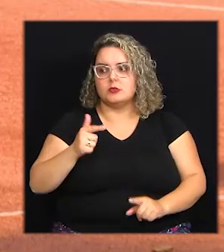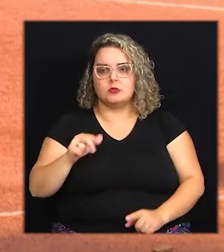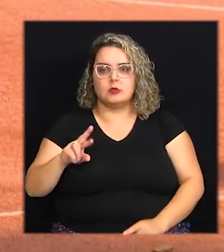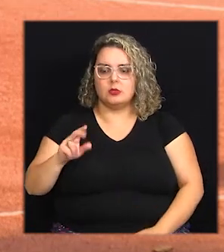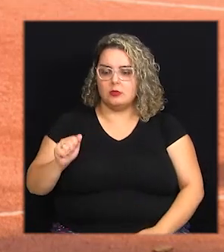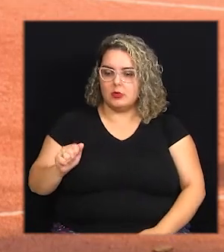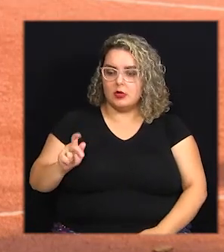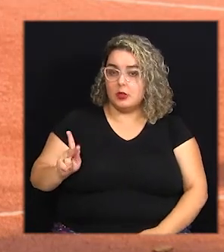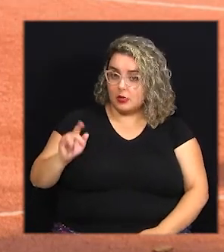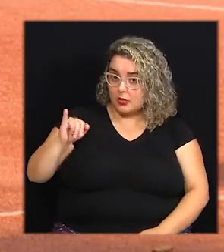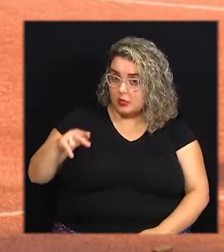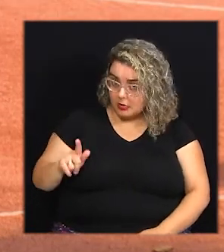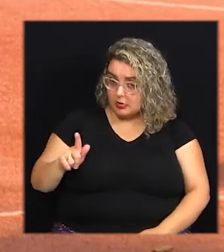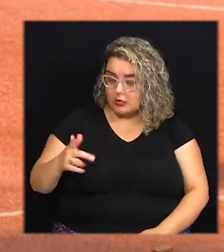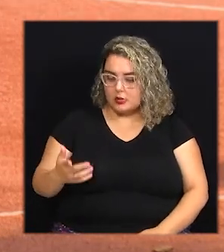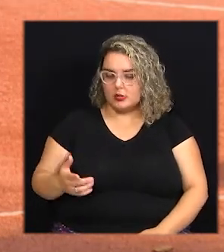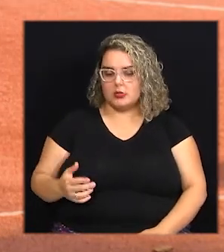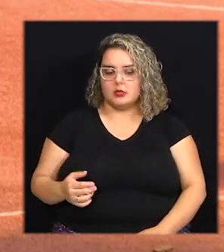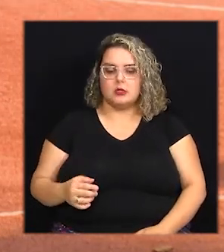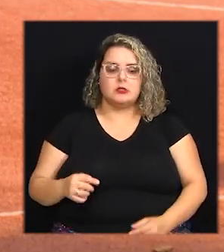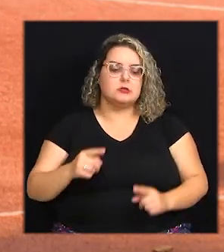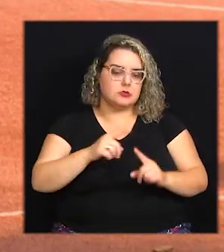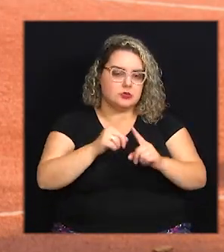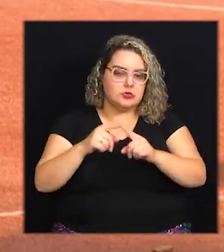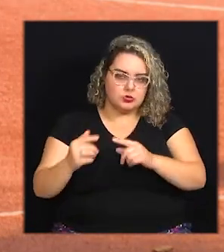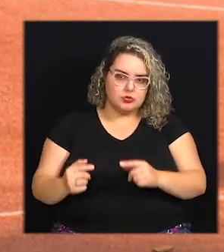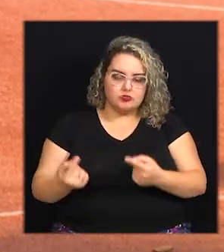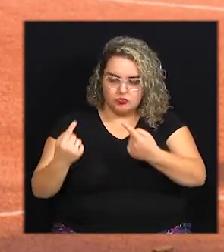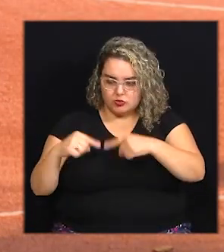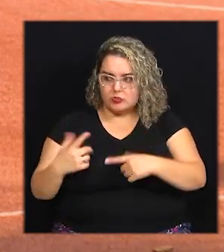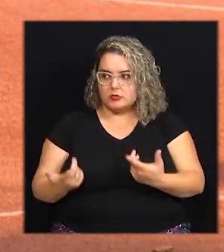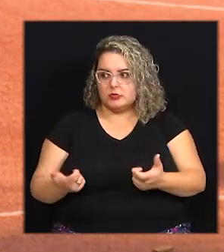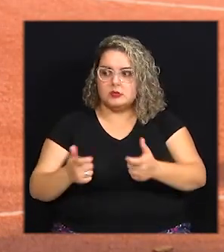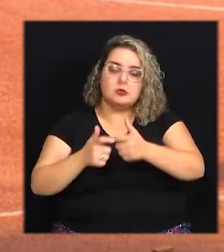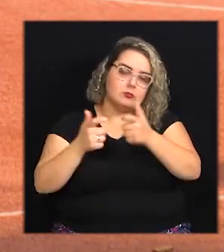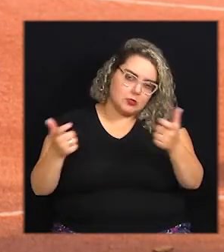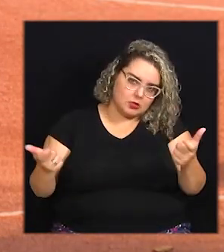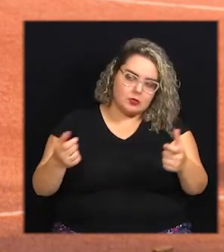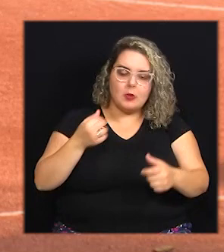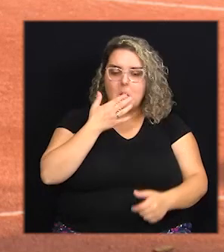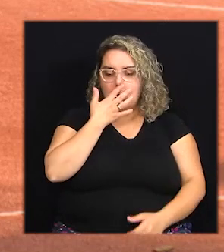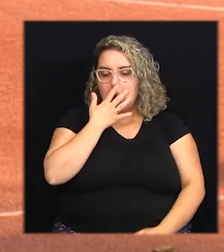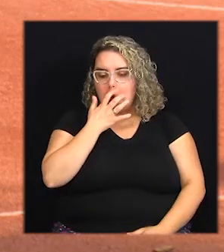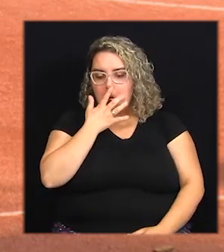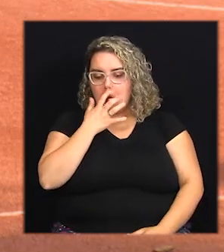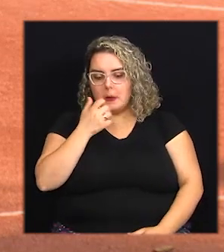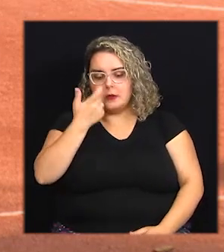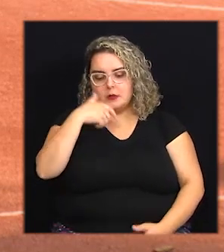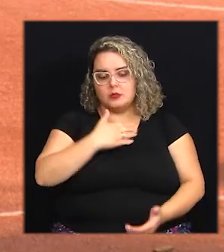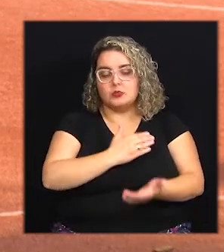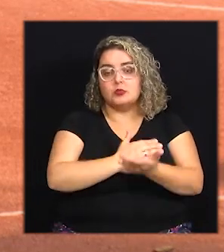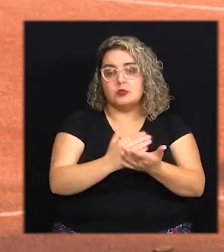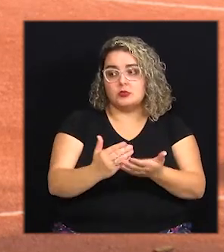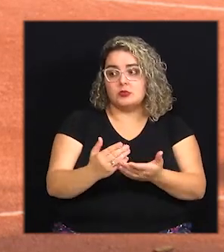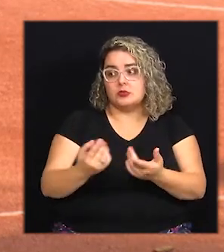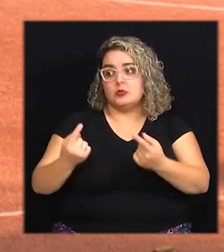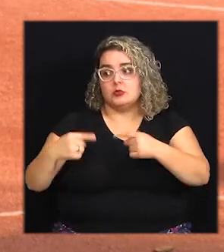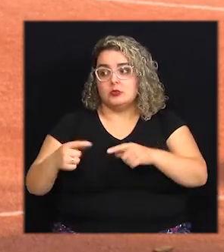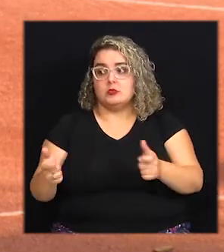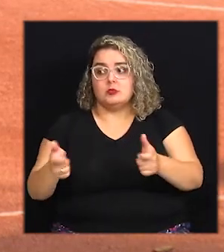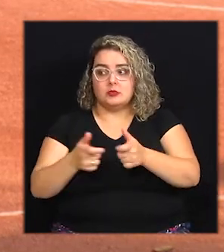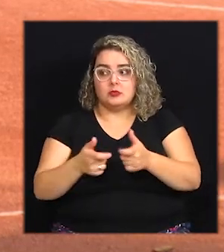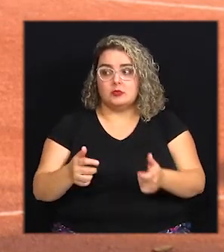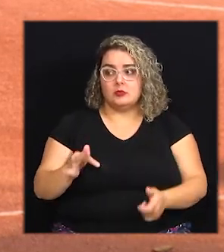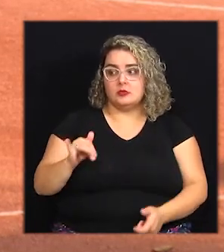ranking ainda para jogar esse tipo de torneio, porque são torneios maiores, né? E como eu tô no começo, eu jogo torneios menores, que no caso